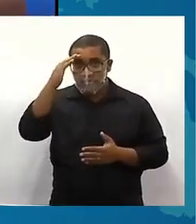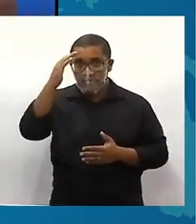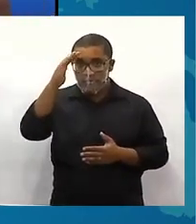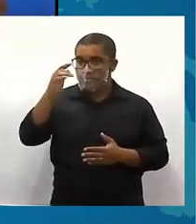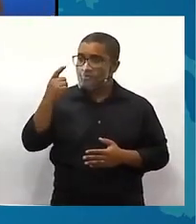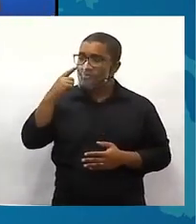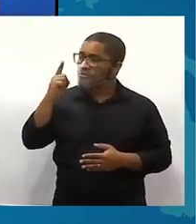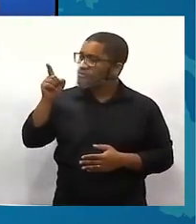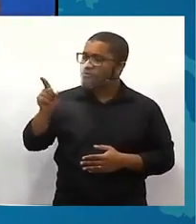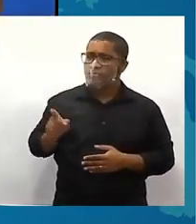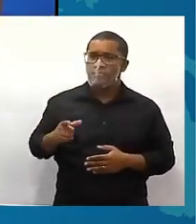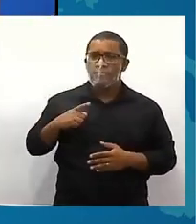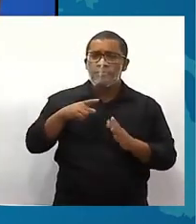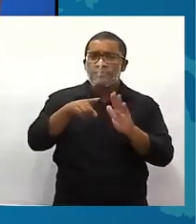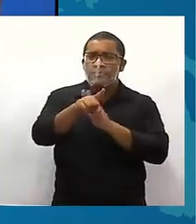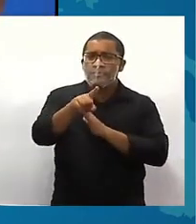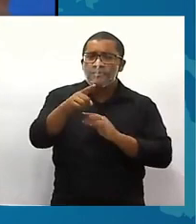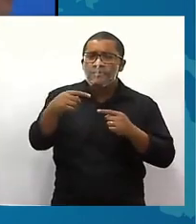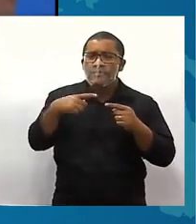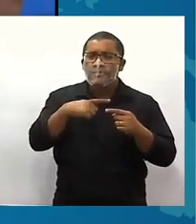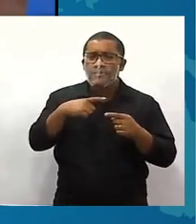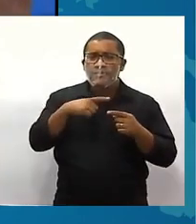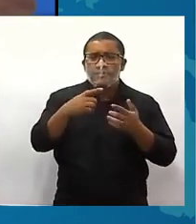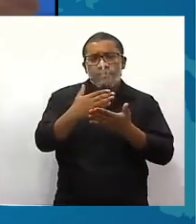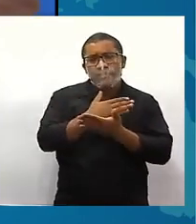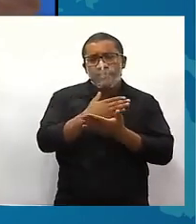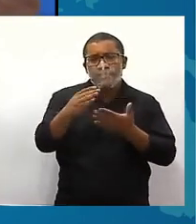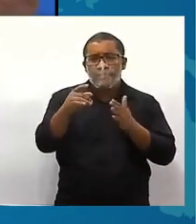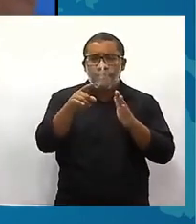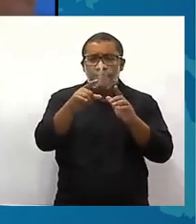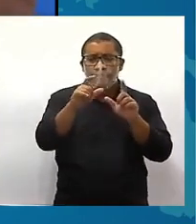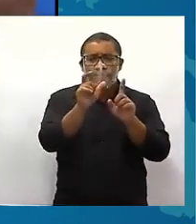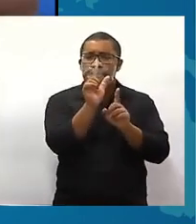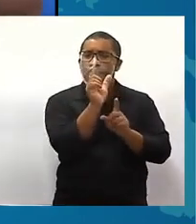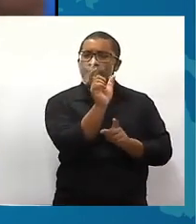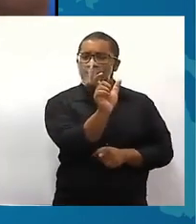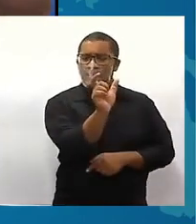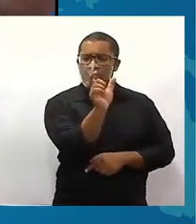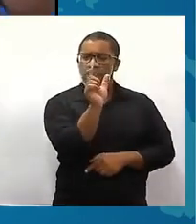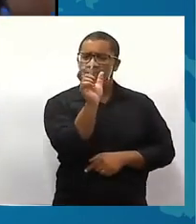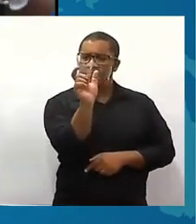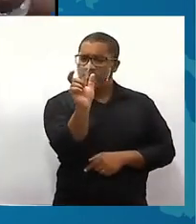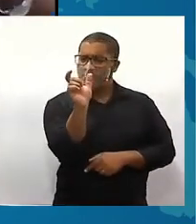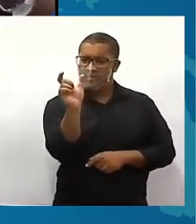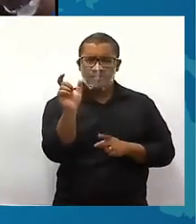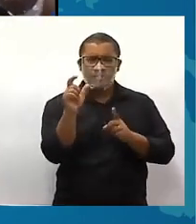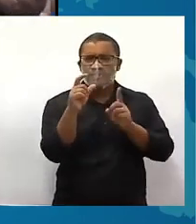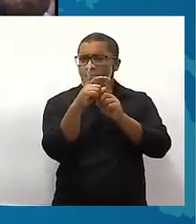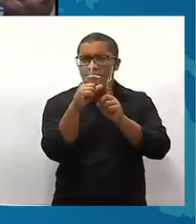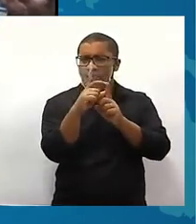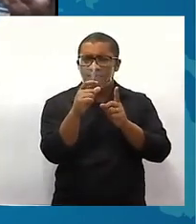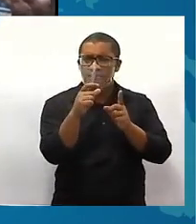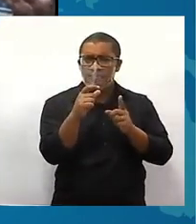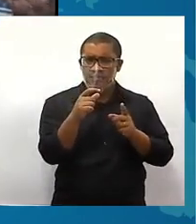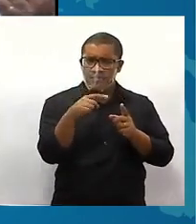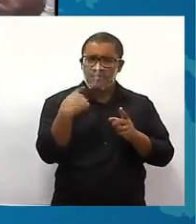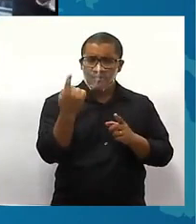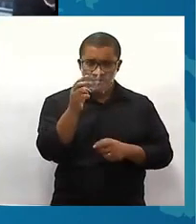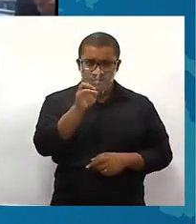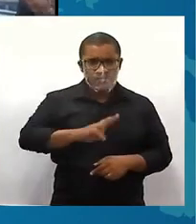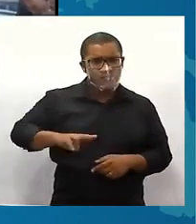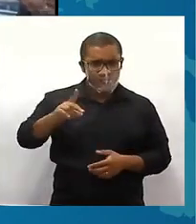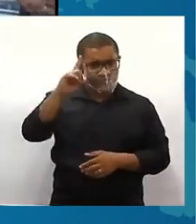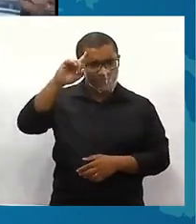na questão aí, ela traz algumas palavras que não são comuns no nosso repertório, no